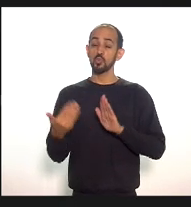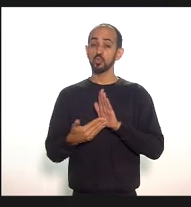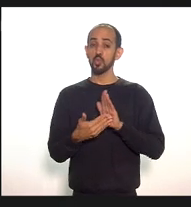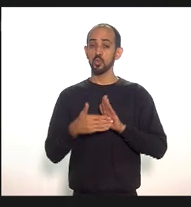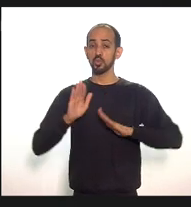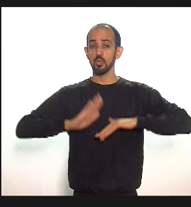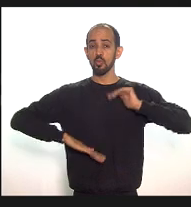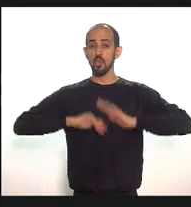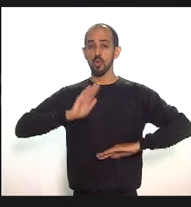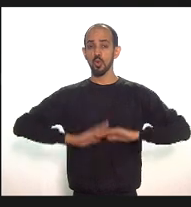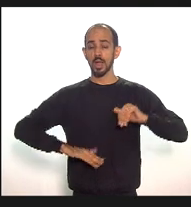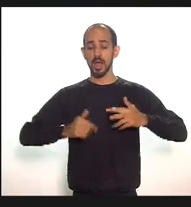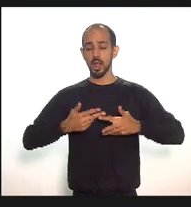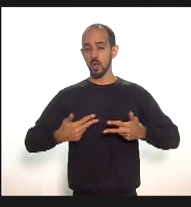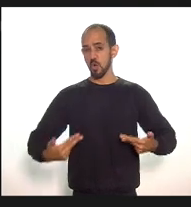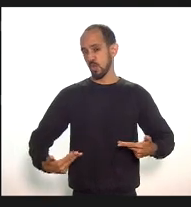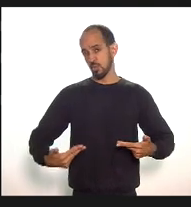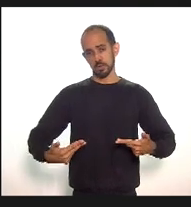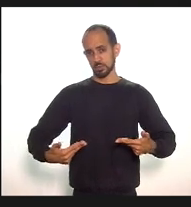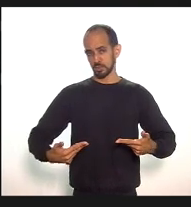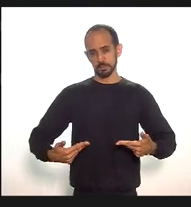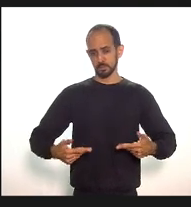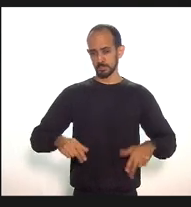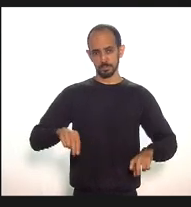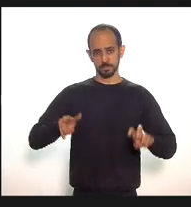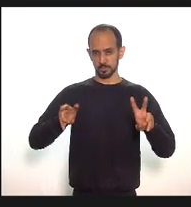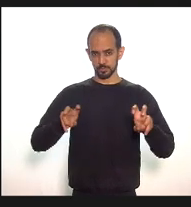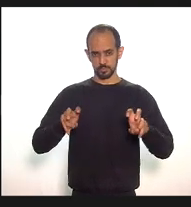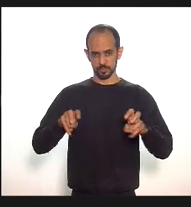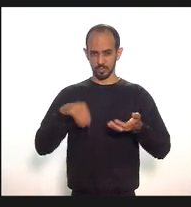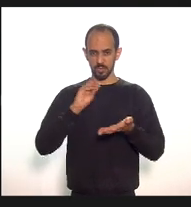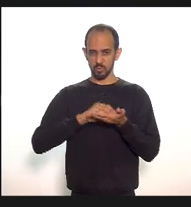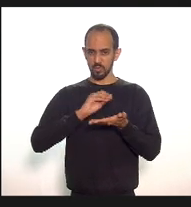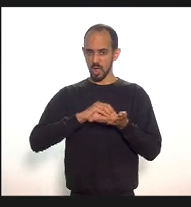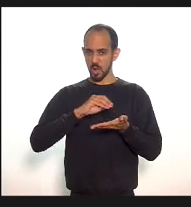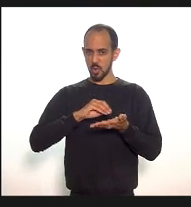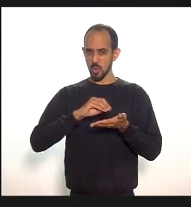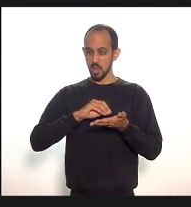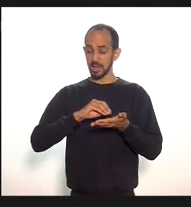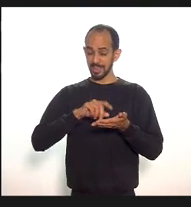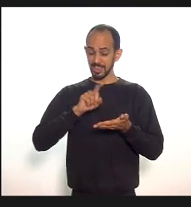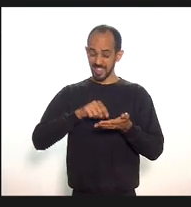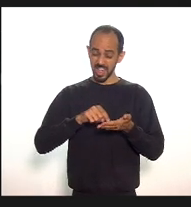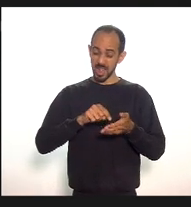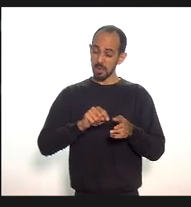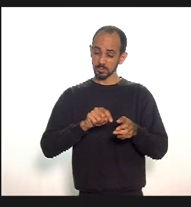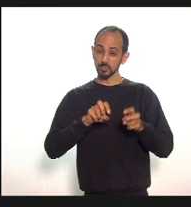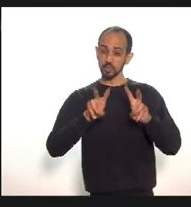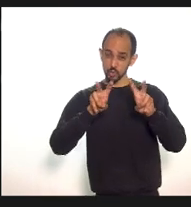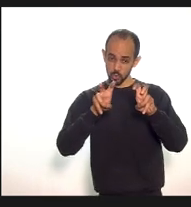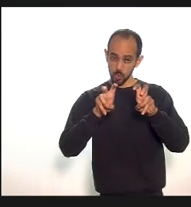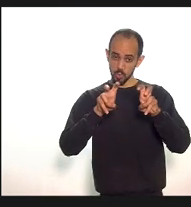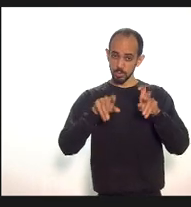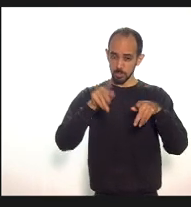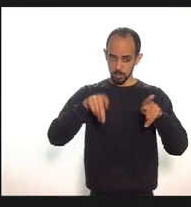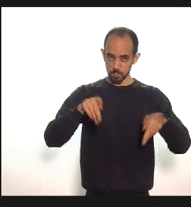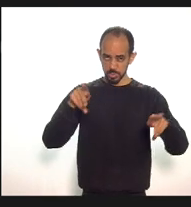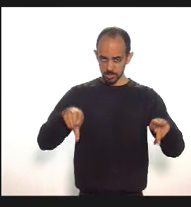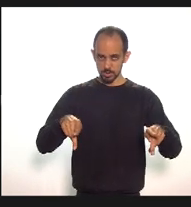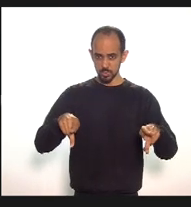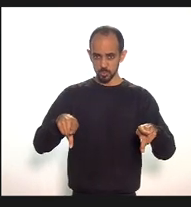questão diz respeito a toda a sociedade a questão da água é uma